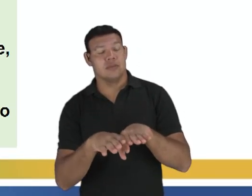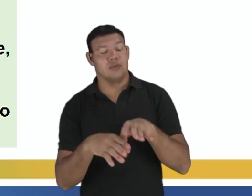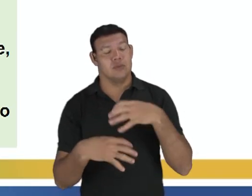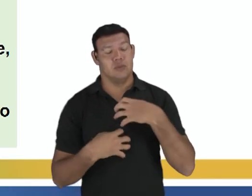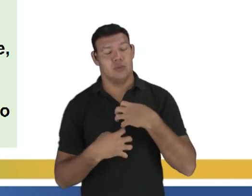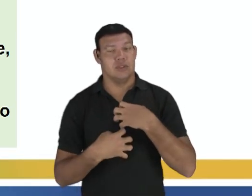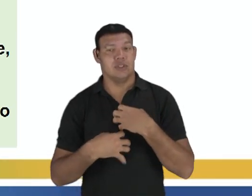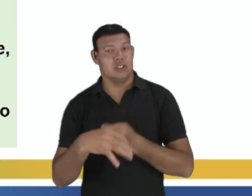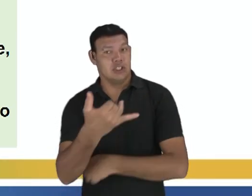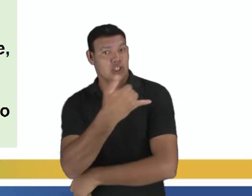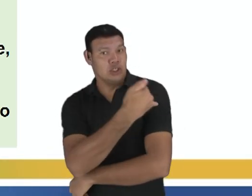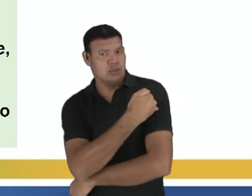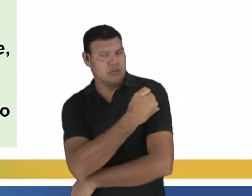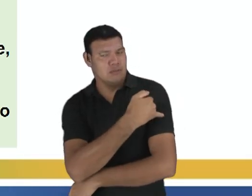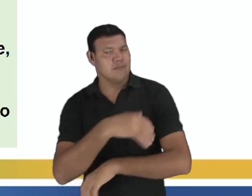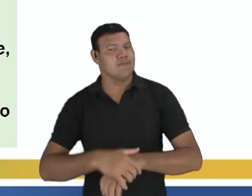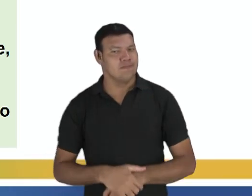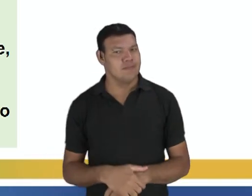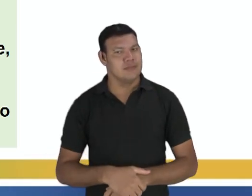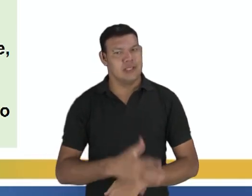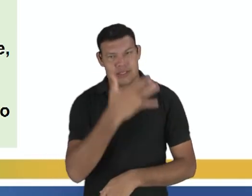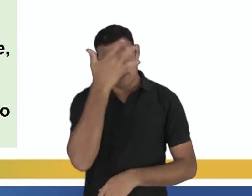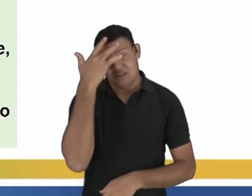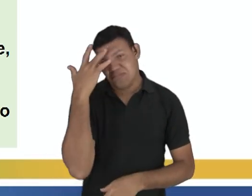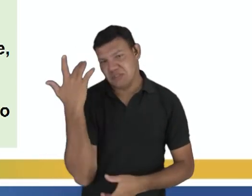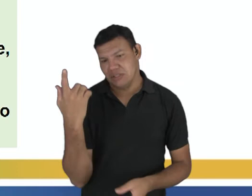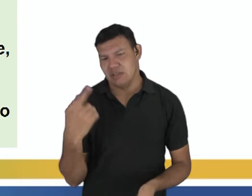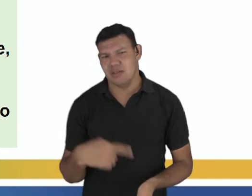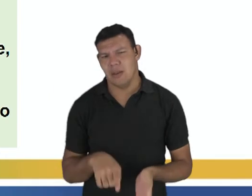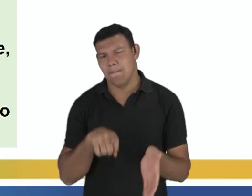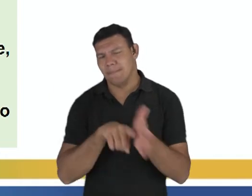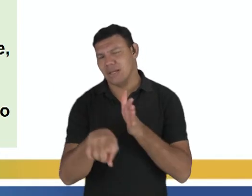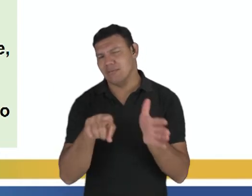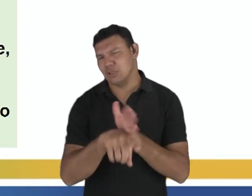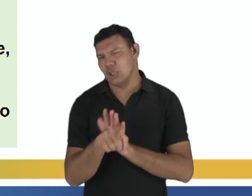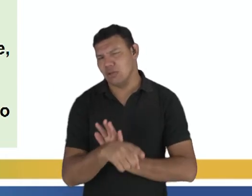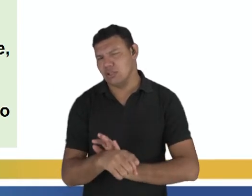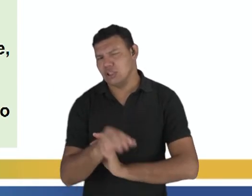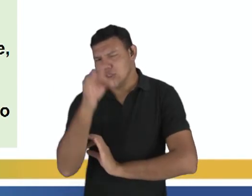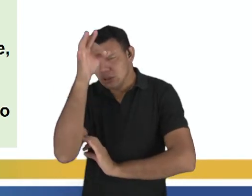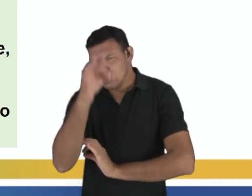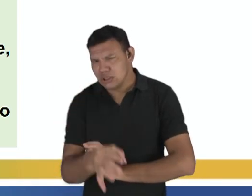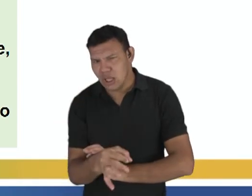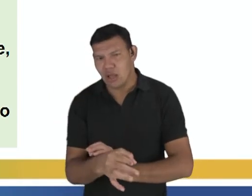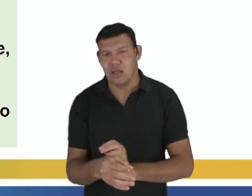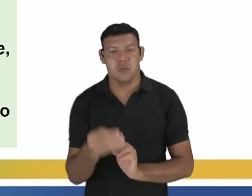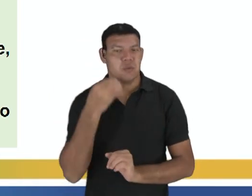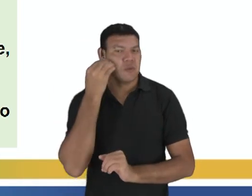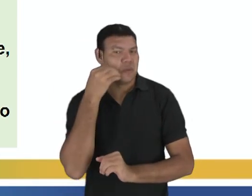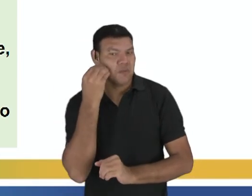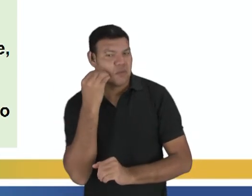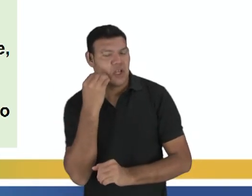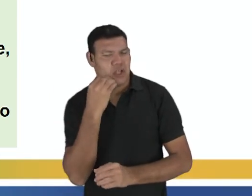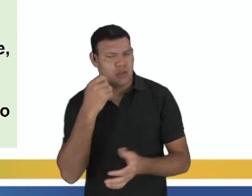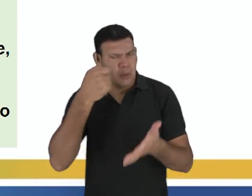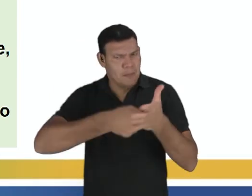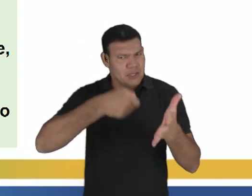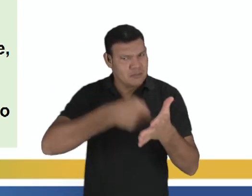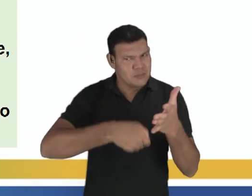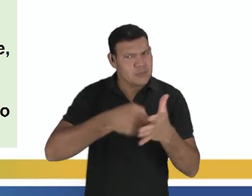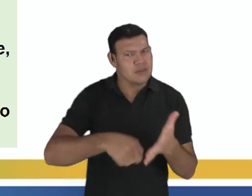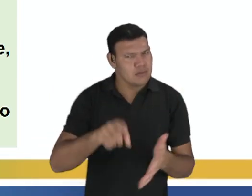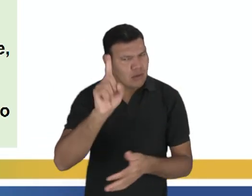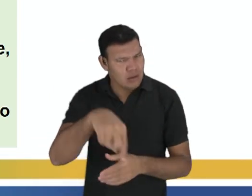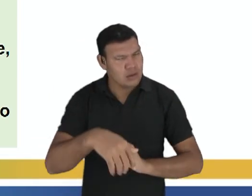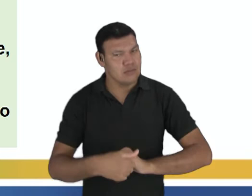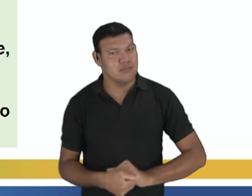movimentos atuais, né, de pessoas que questionam se as vacinas realmente são eficazes, né, se elas passam por rigorosos testes ou não, tá